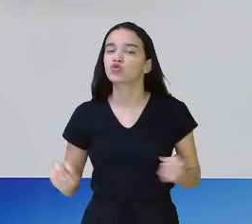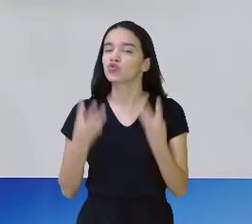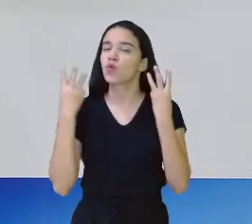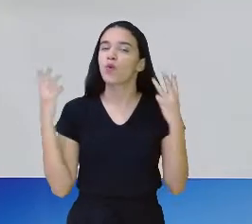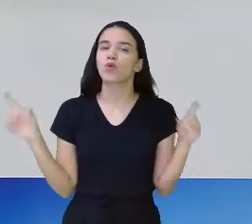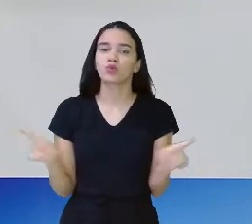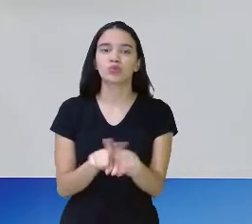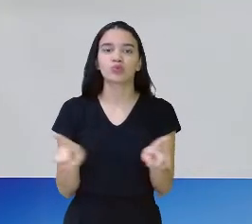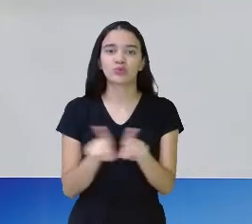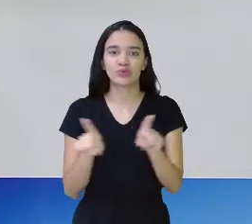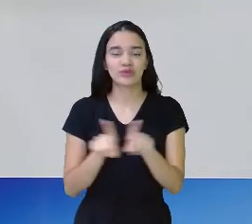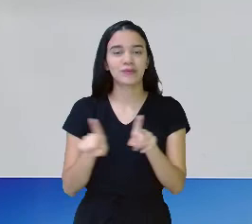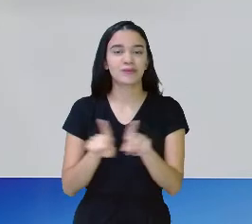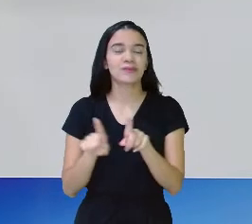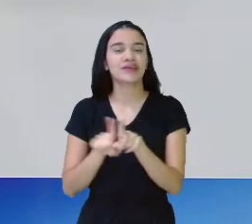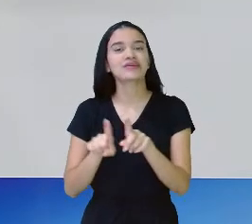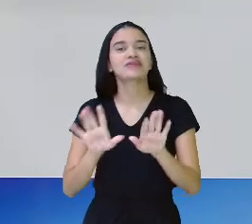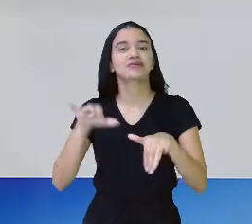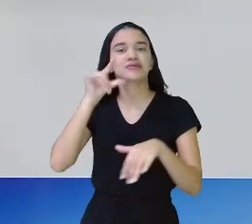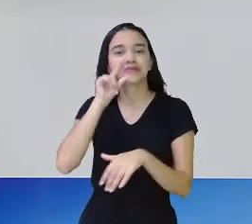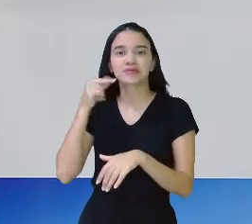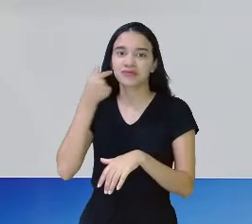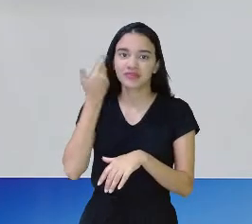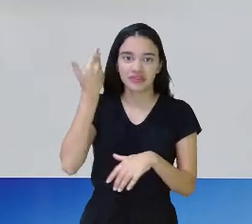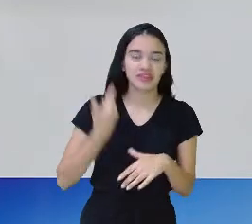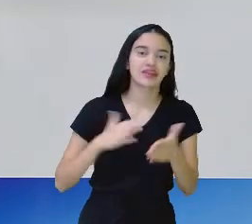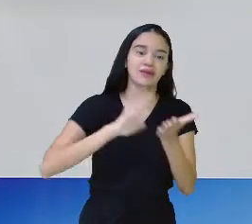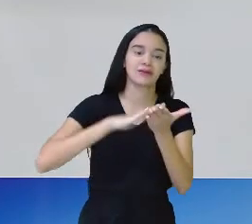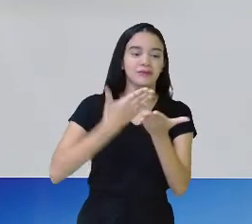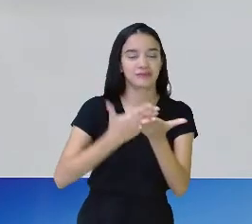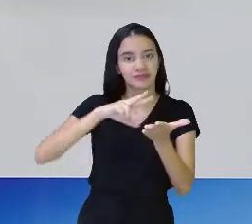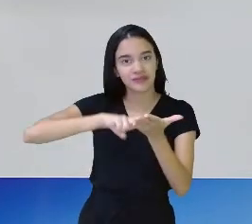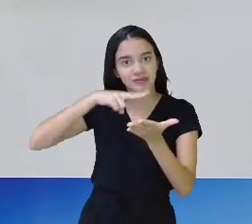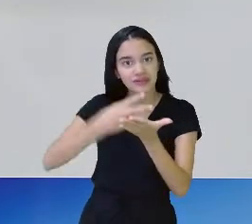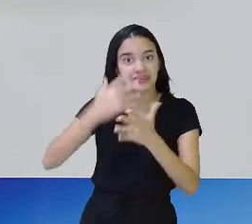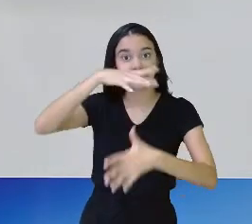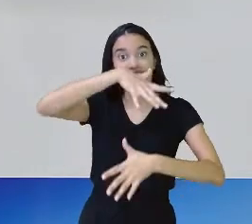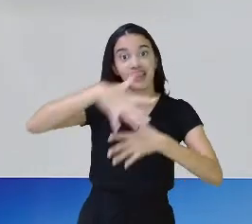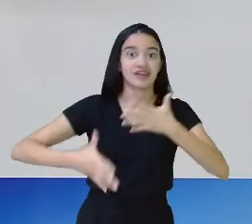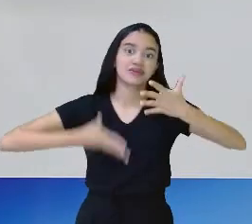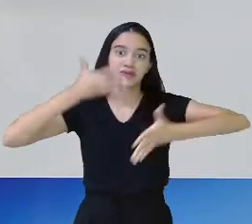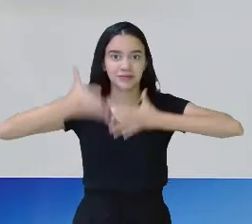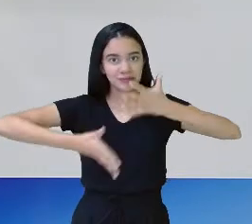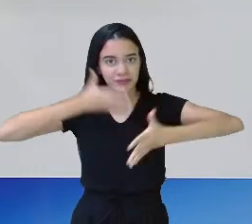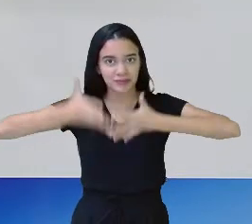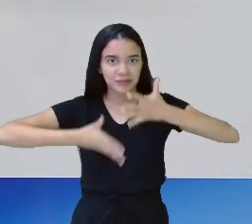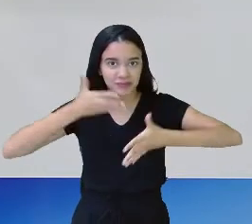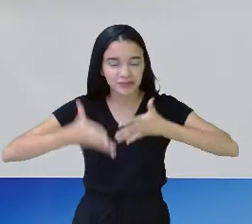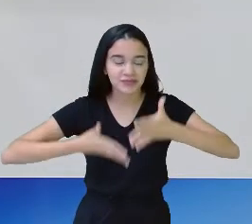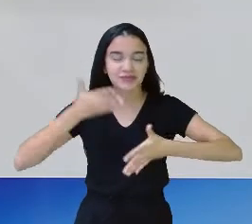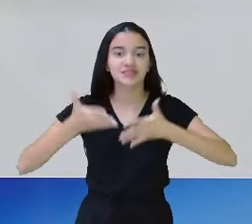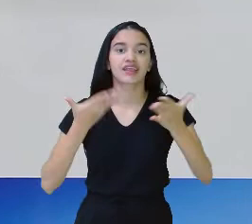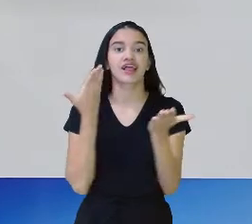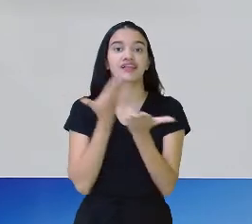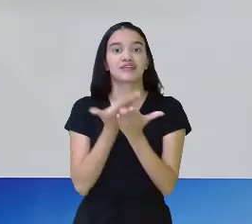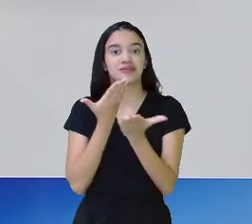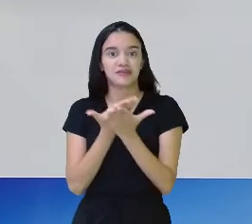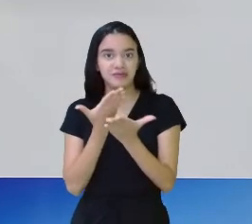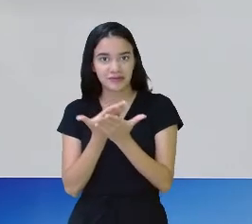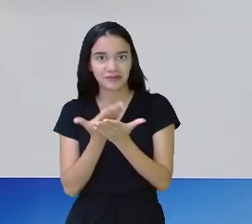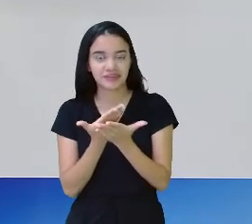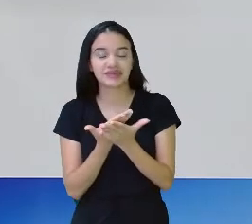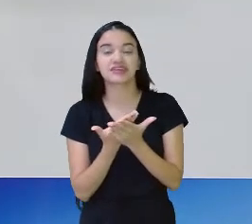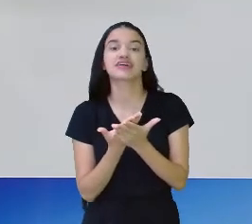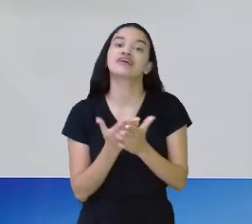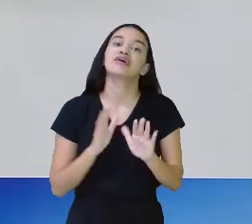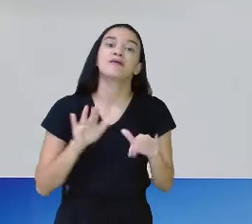também, Ana, com a Midian, que é a nossa intérprete de Libras, que está hoje fazendo a tradução da aula para a língua